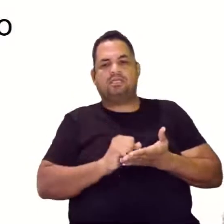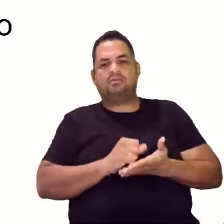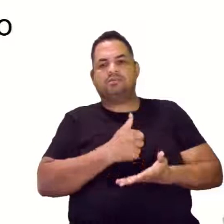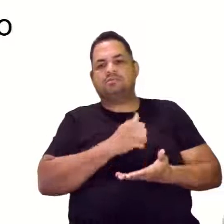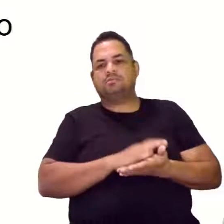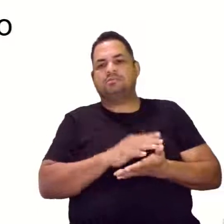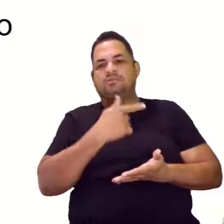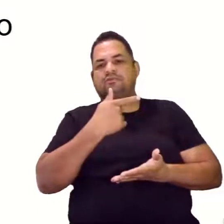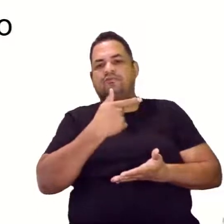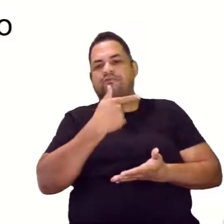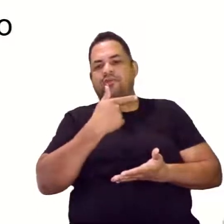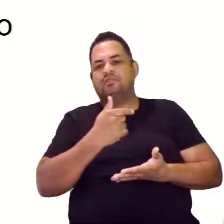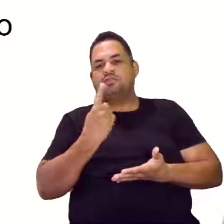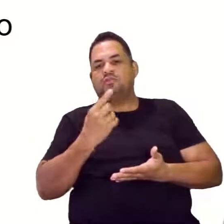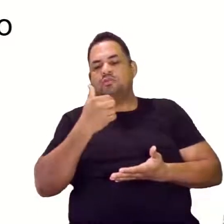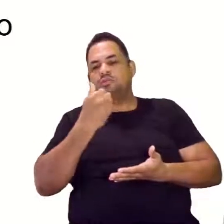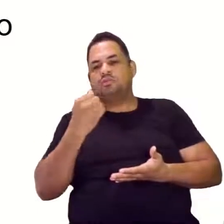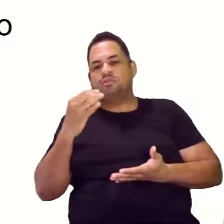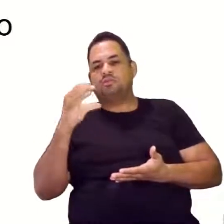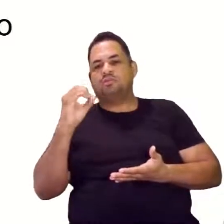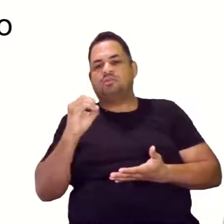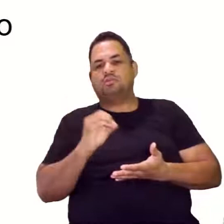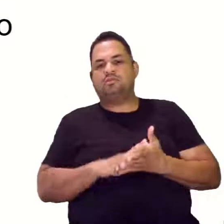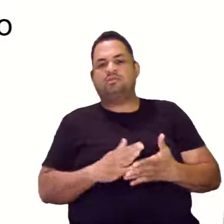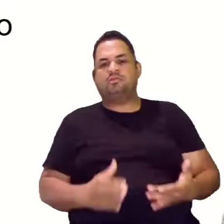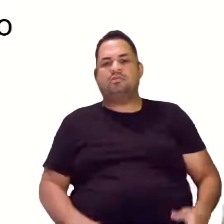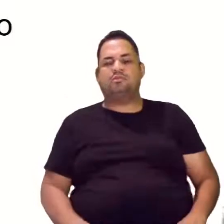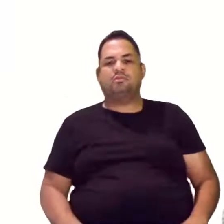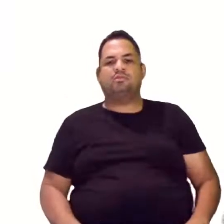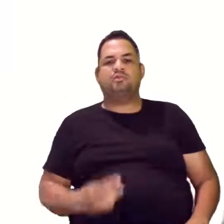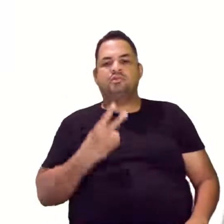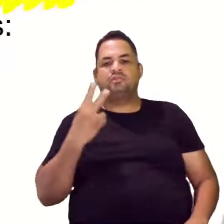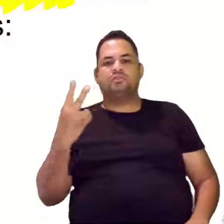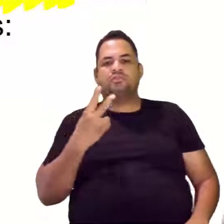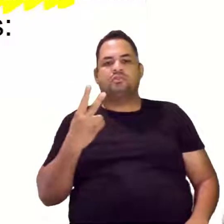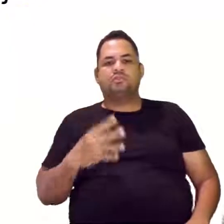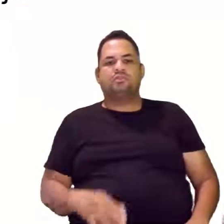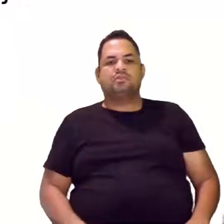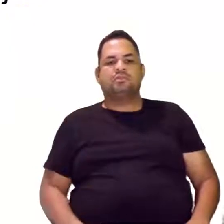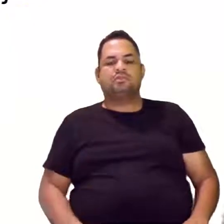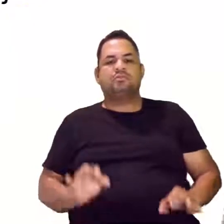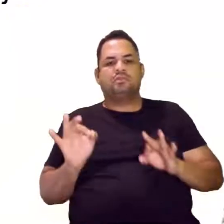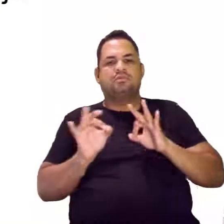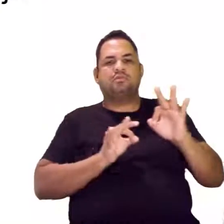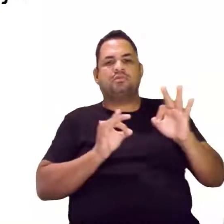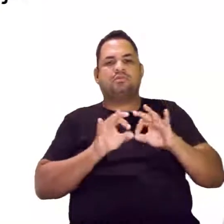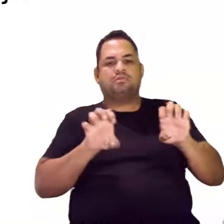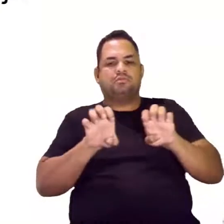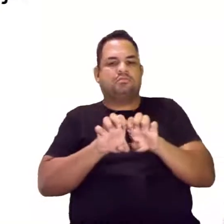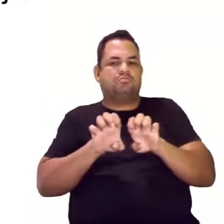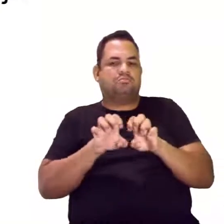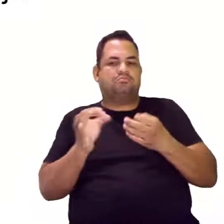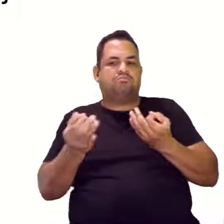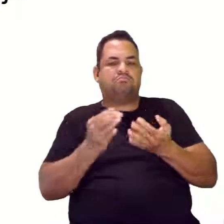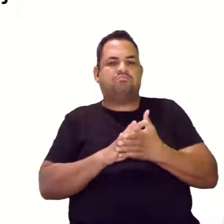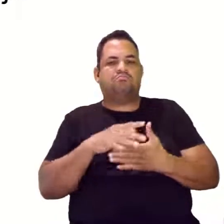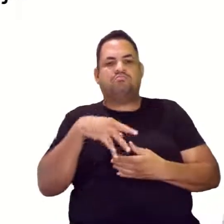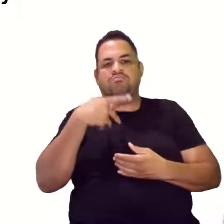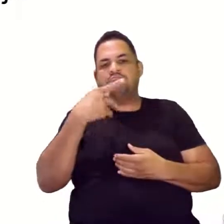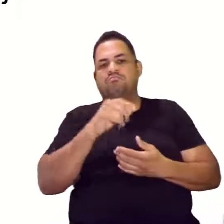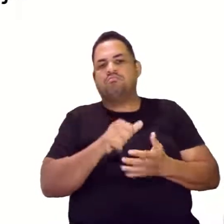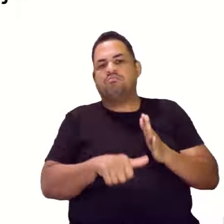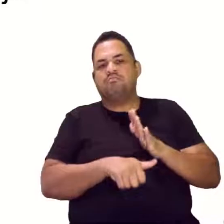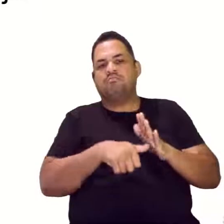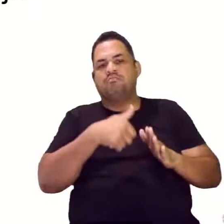O segundo vai ser 60% disso, Isso. né? Então a gente pode montar uma equaçãozinha aqui, a gente pode estar falando aqui,